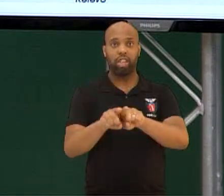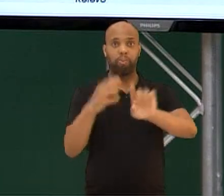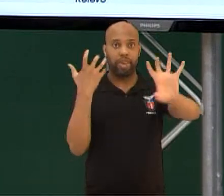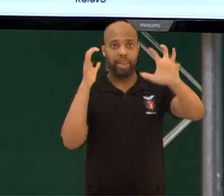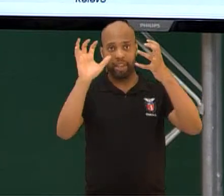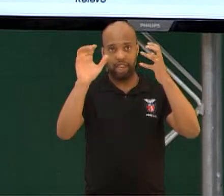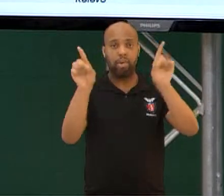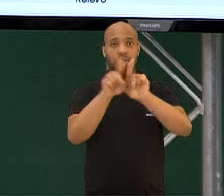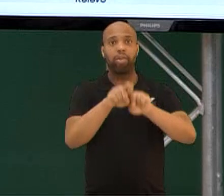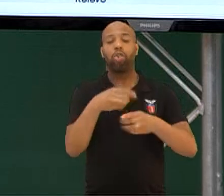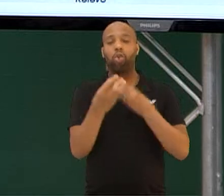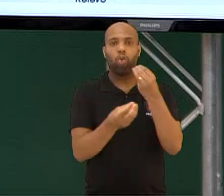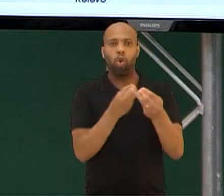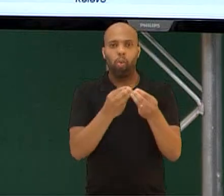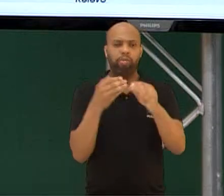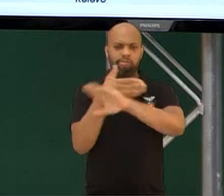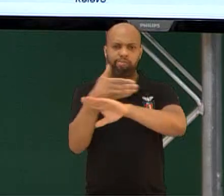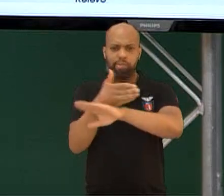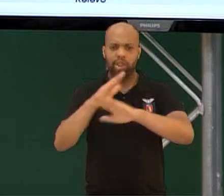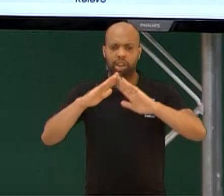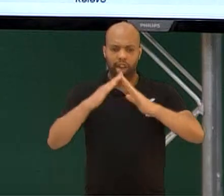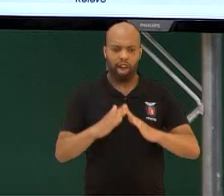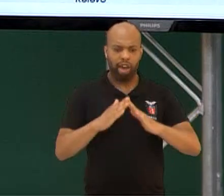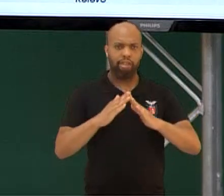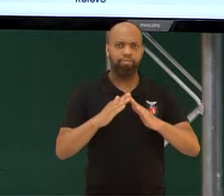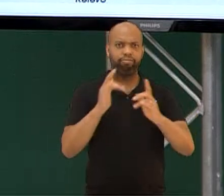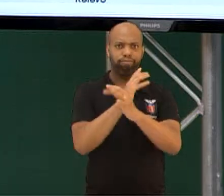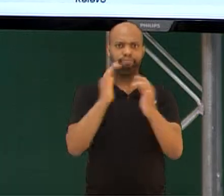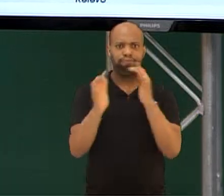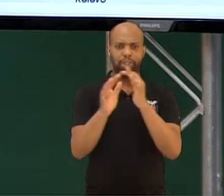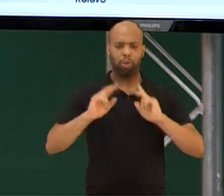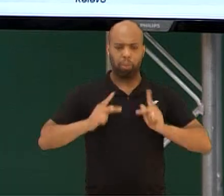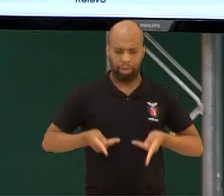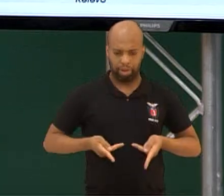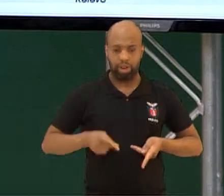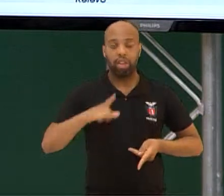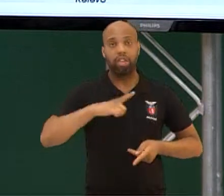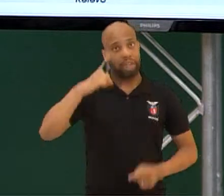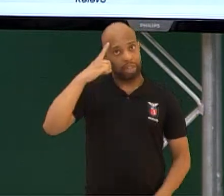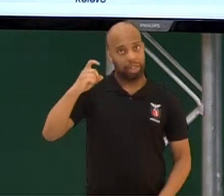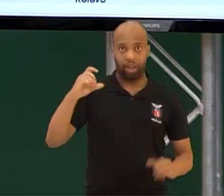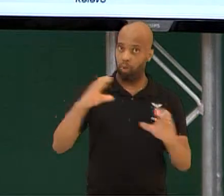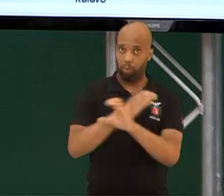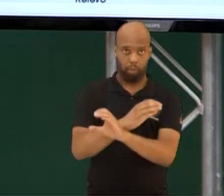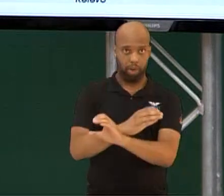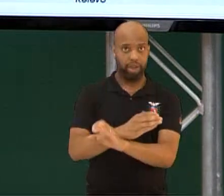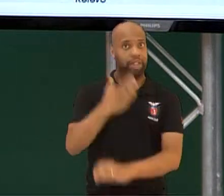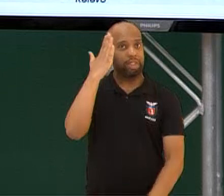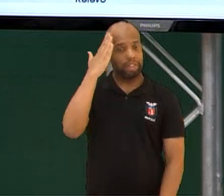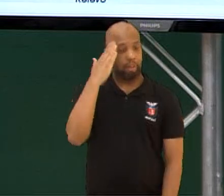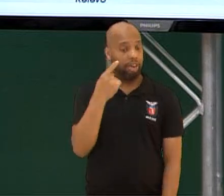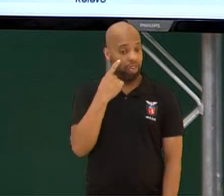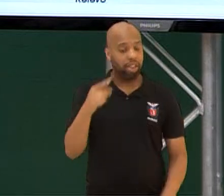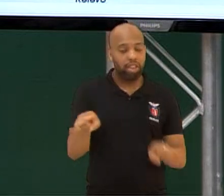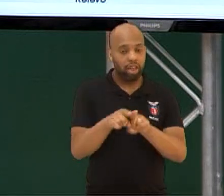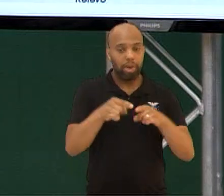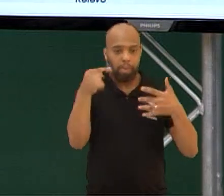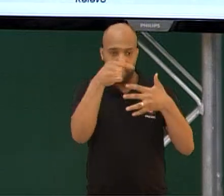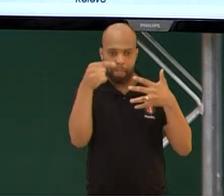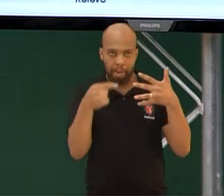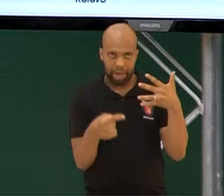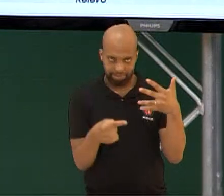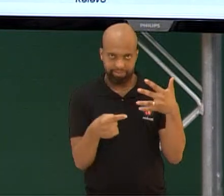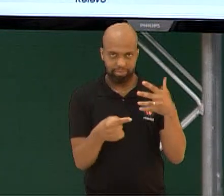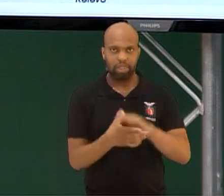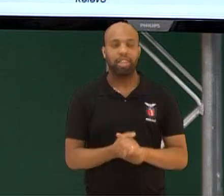questão até da ocupação humana. Então é extremamente importante a gente ter essa ideia do total, para a gente poder ter, né, essa noção, para a gente poder verificar, né, esses aspectos aí